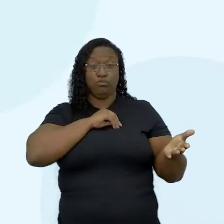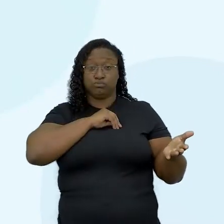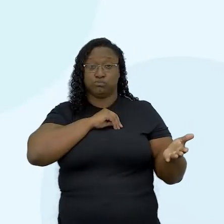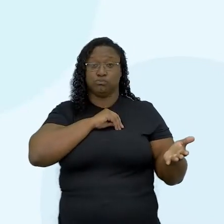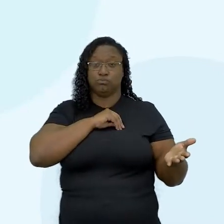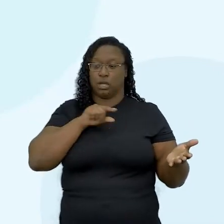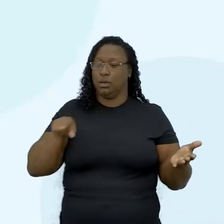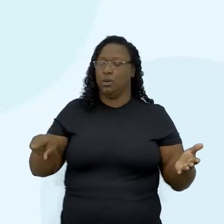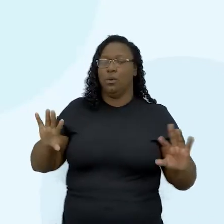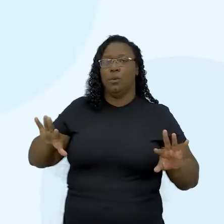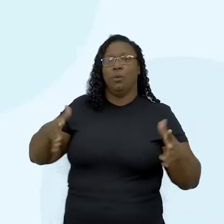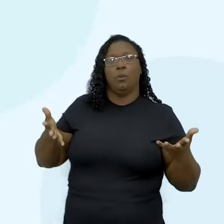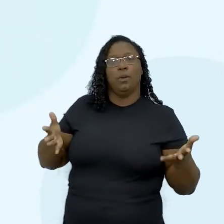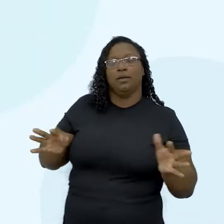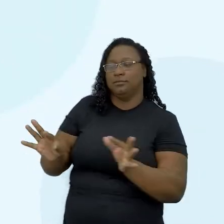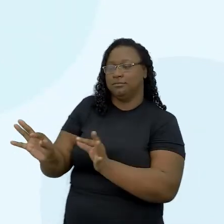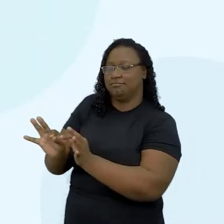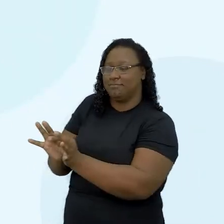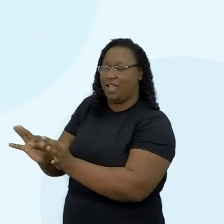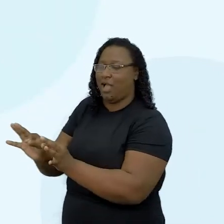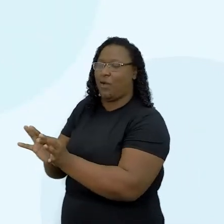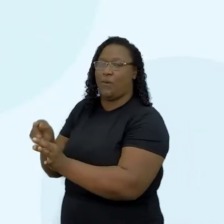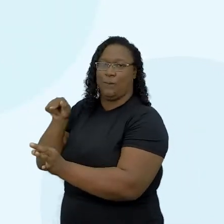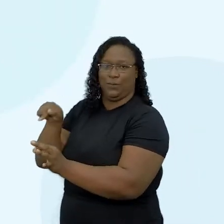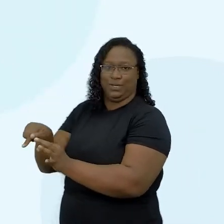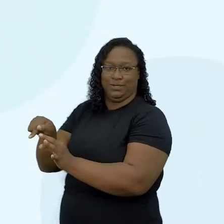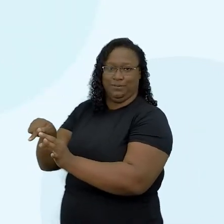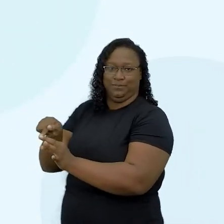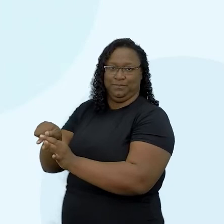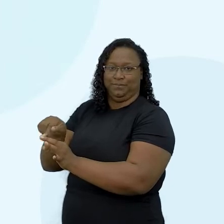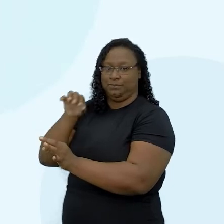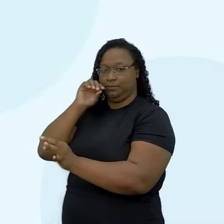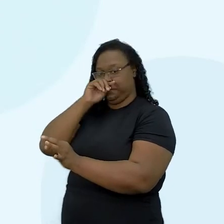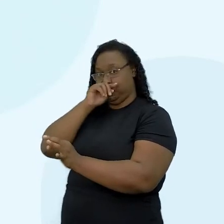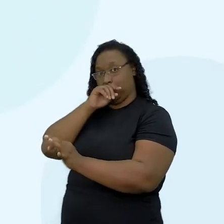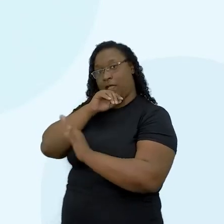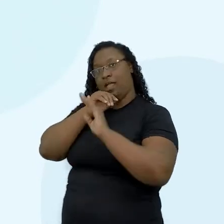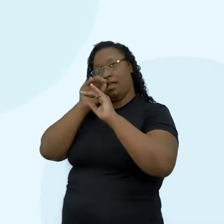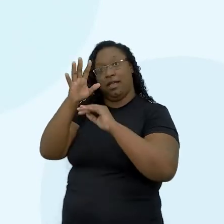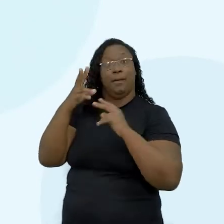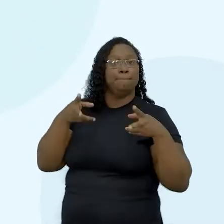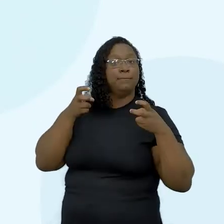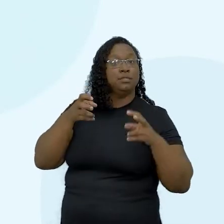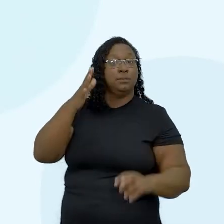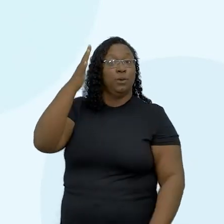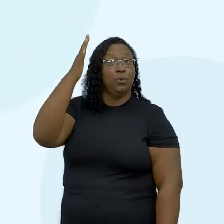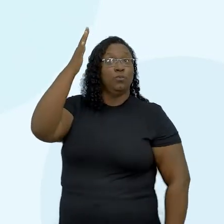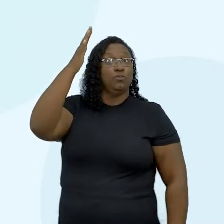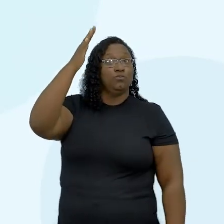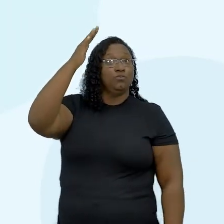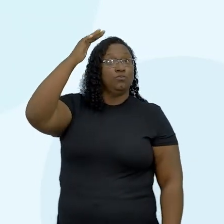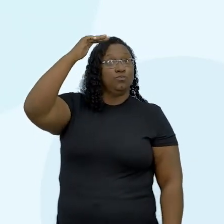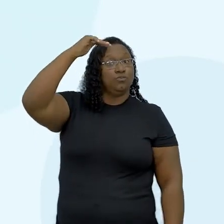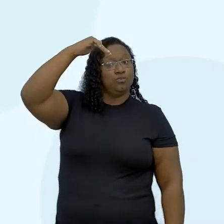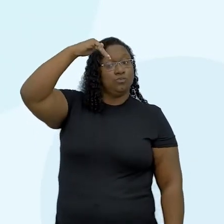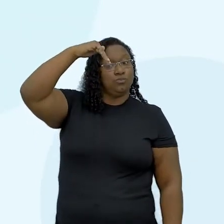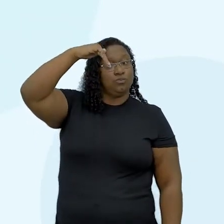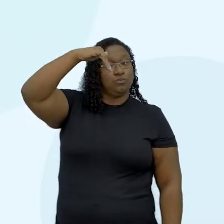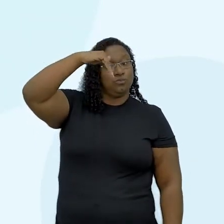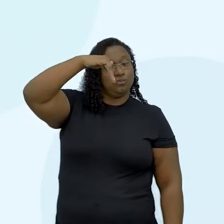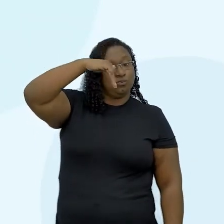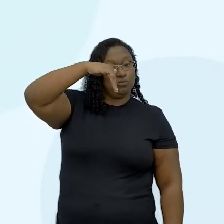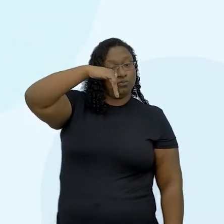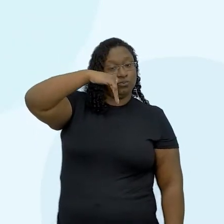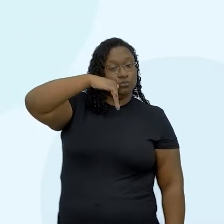problemático, né? E mais outras mudanças no comportamento, a gente vê que tem um comportamento mais constante